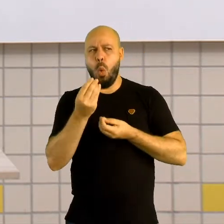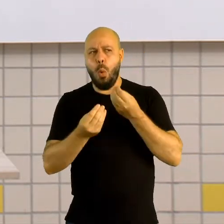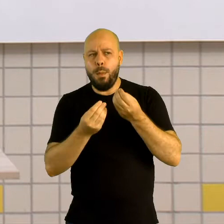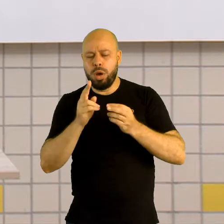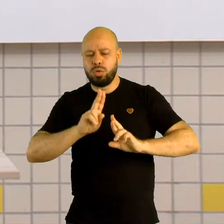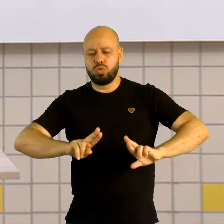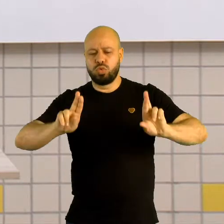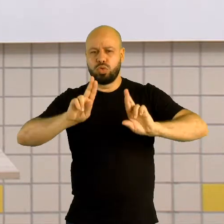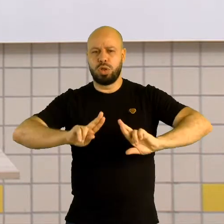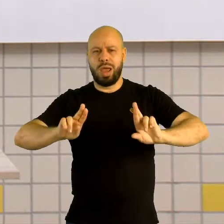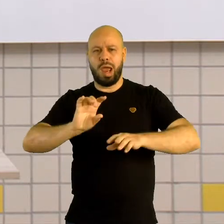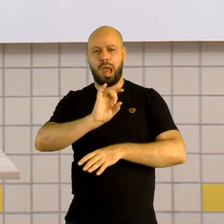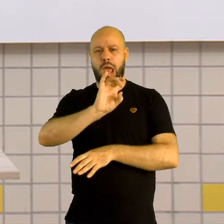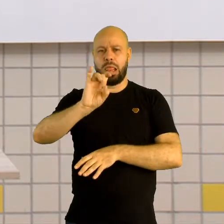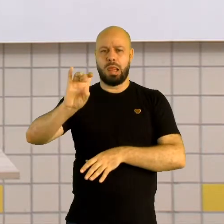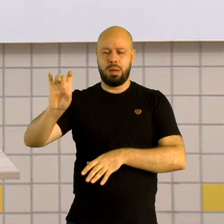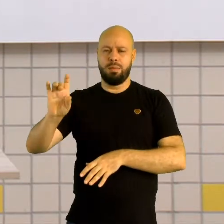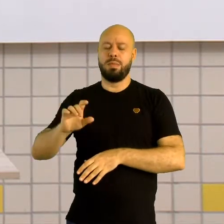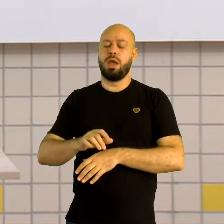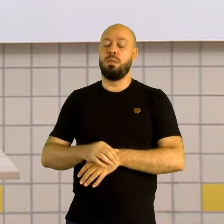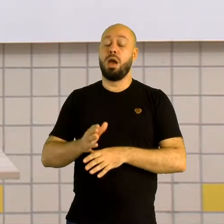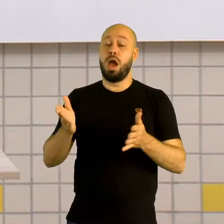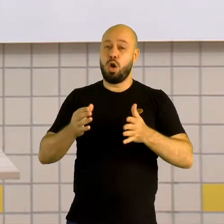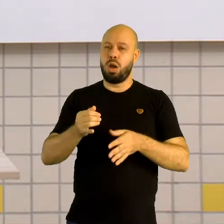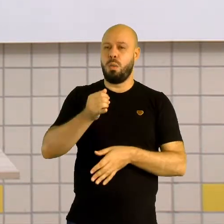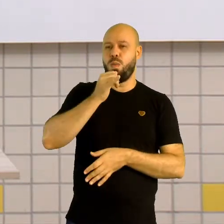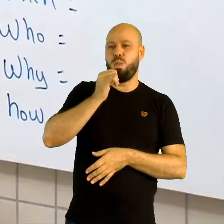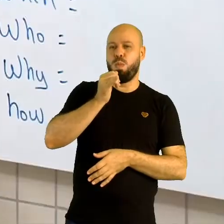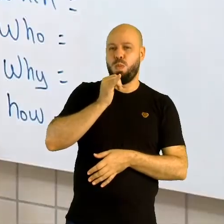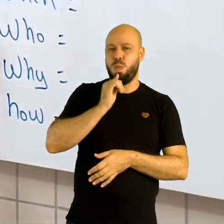Agora vamos nos exemplos. Alright?